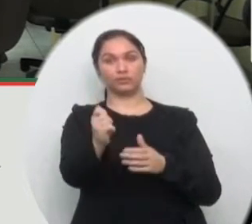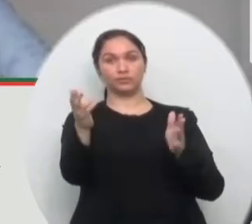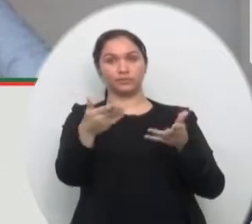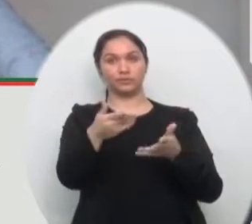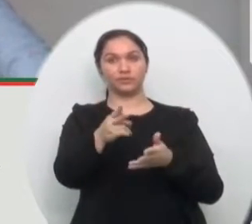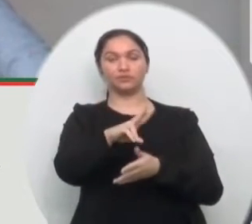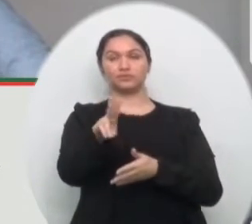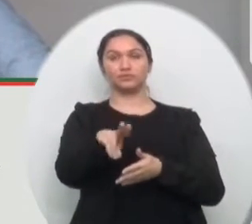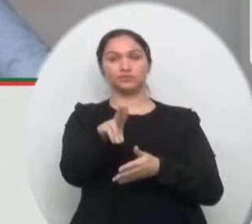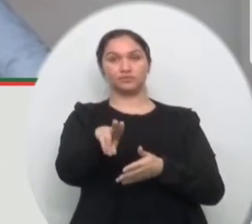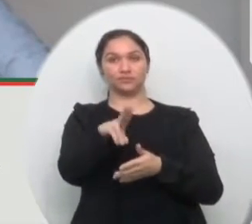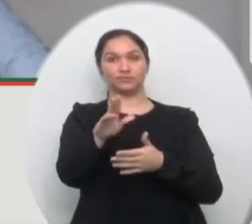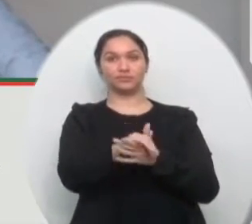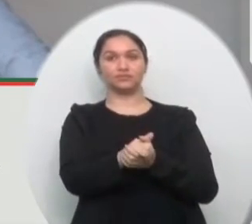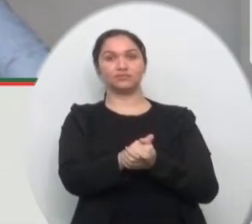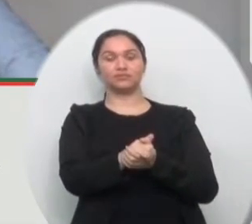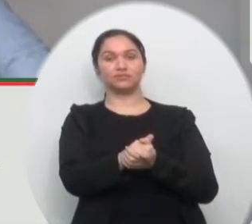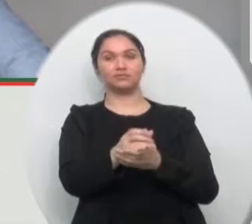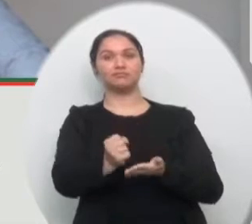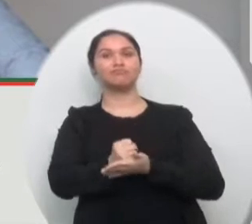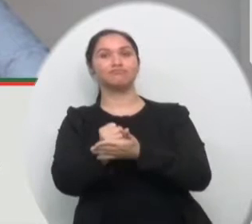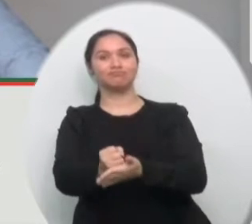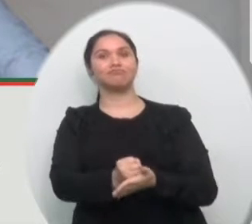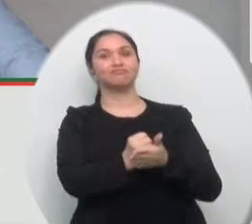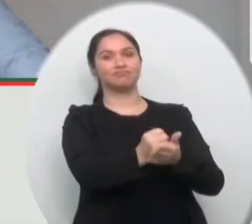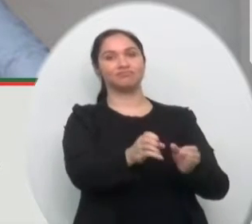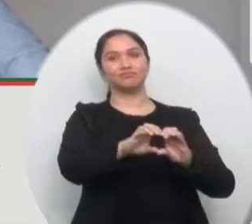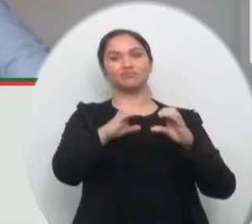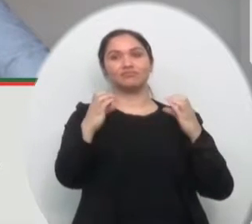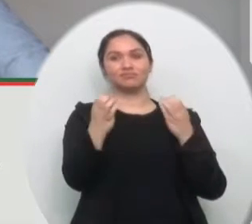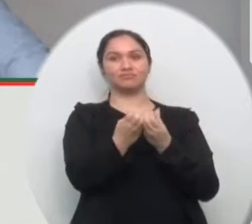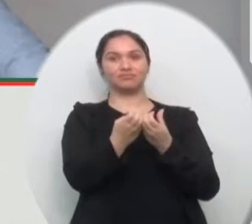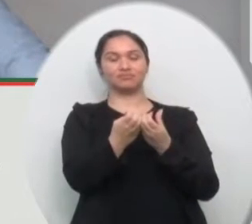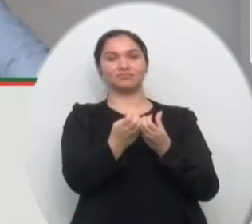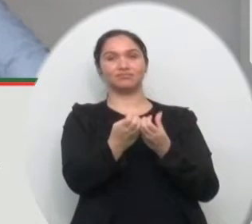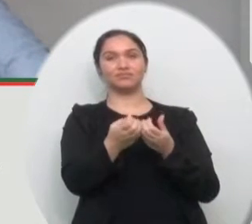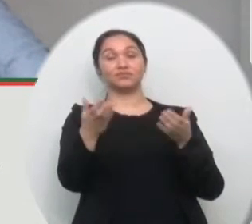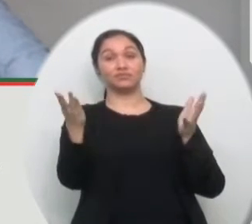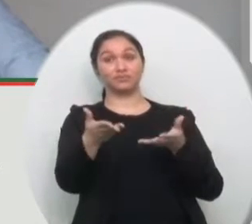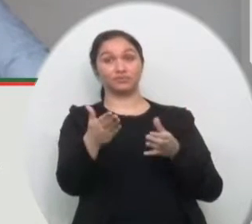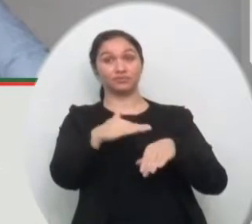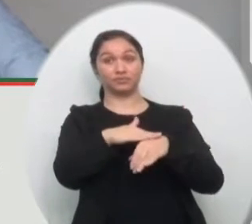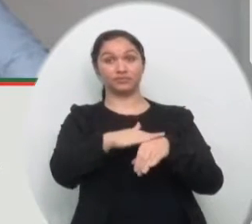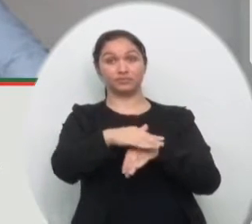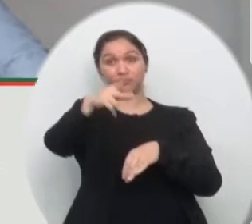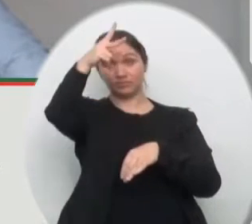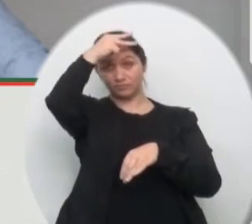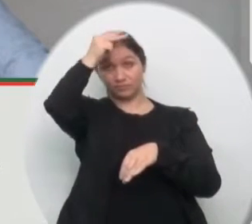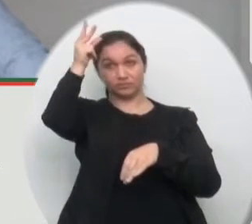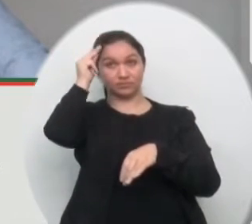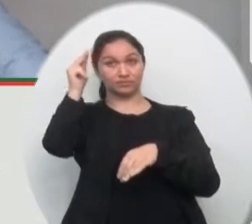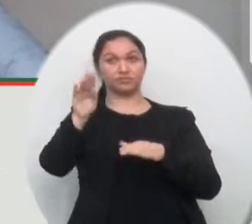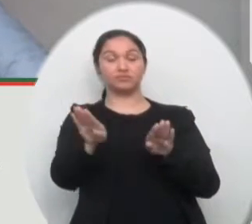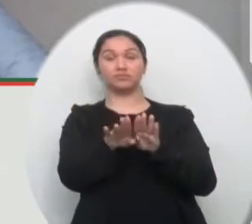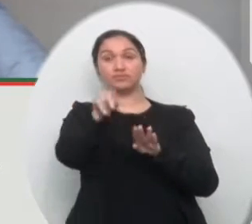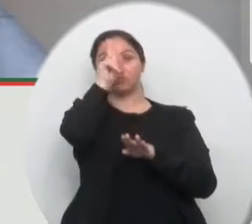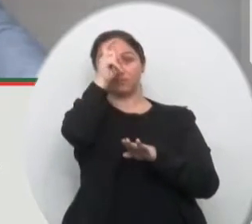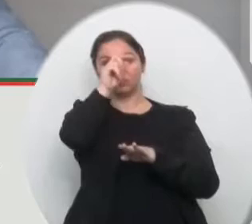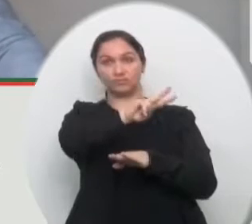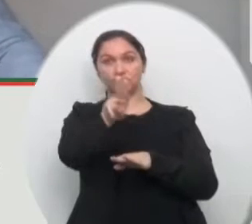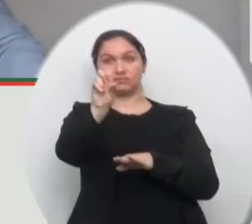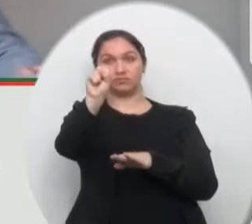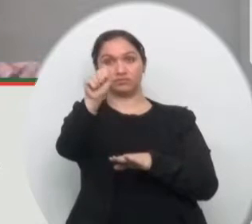com um pouquinho de atraso, mas em funcionamento. Hoje conversamos bastante com o prefeito em relação à questão da Santa Catarina e também foi